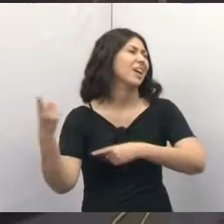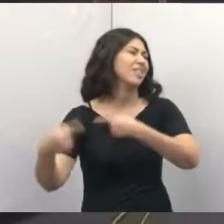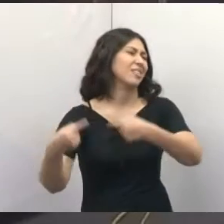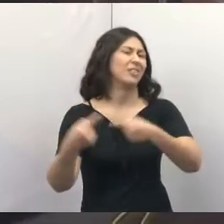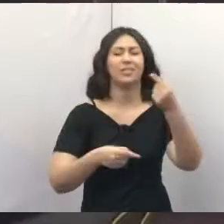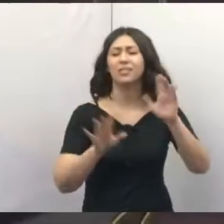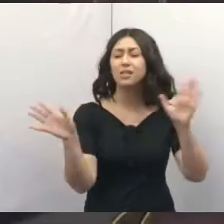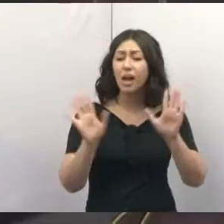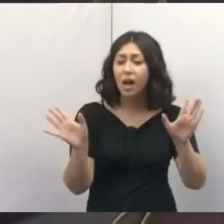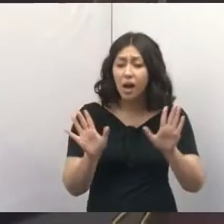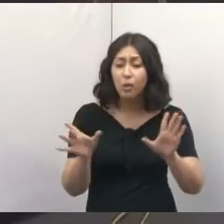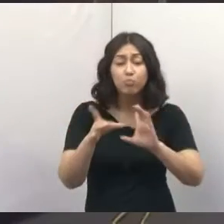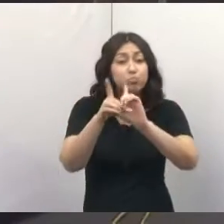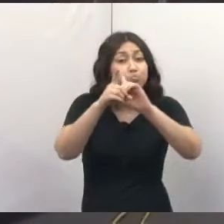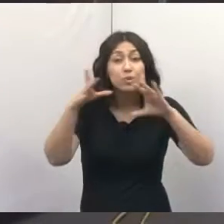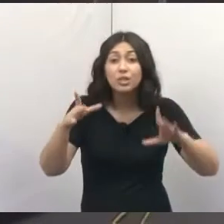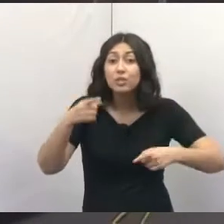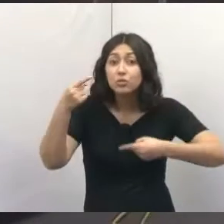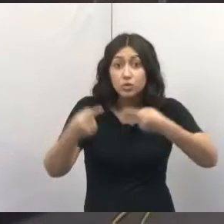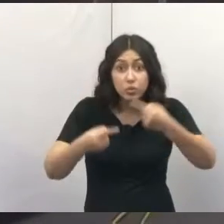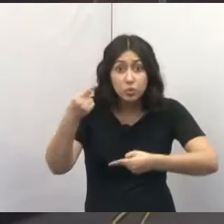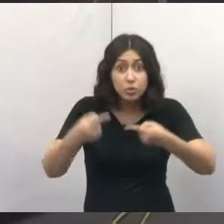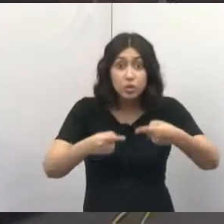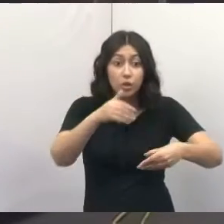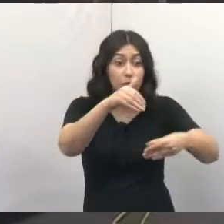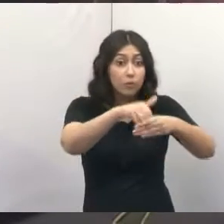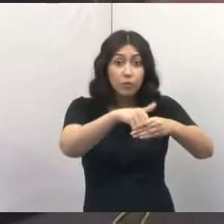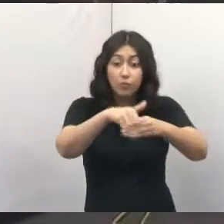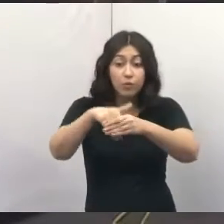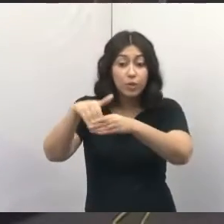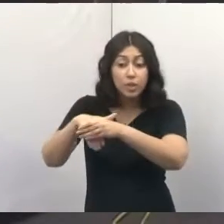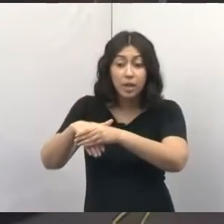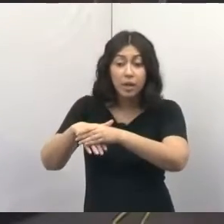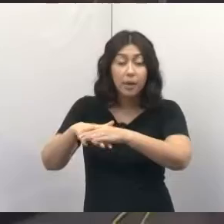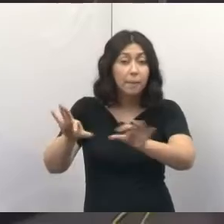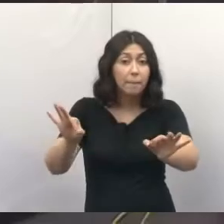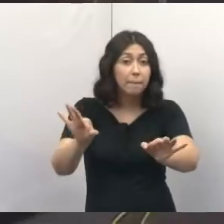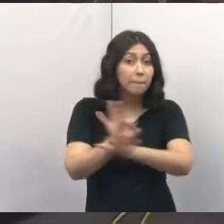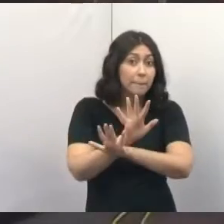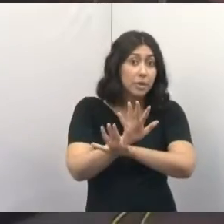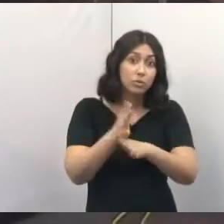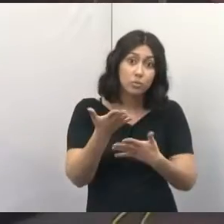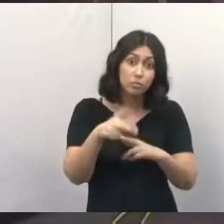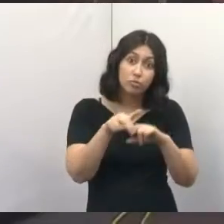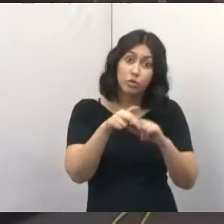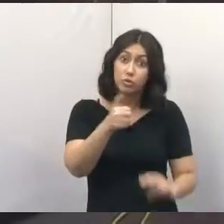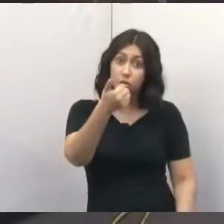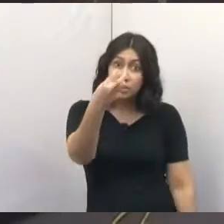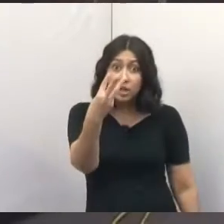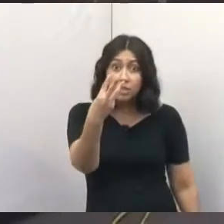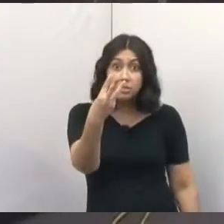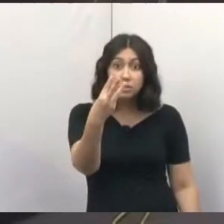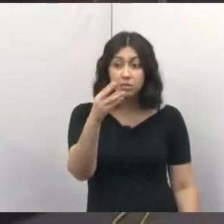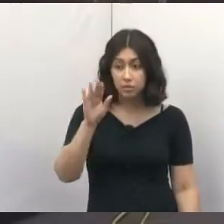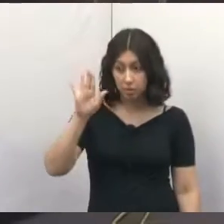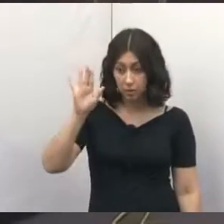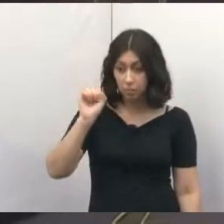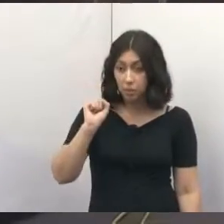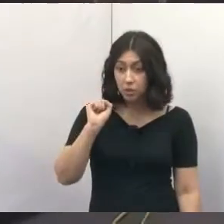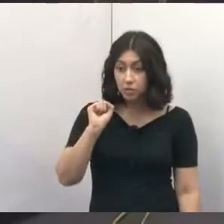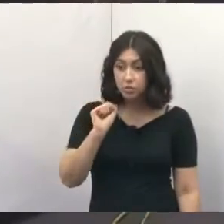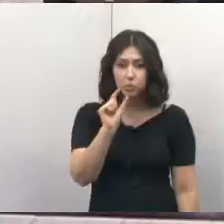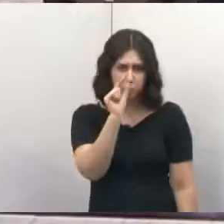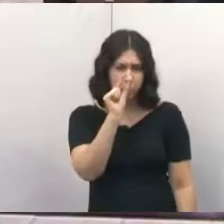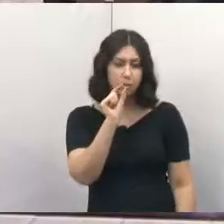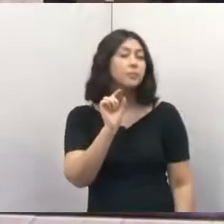Não, democracia é isso. É discutir. E por isso que tem 13 vereadores. Ô, Dodi. Pois não? Só